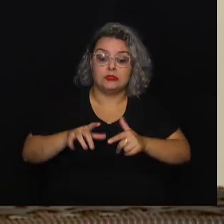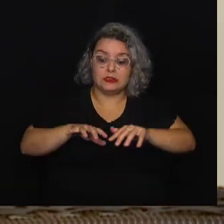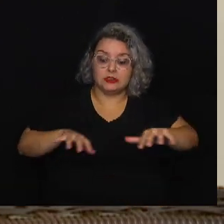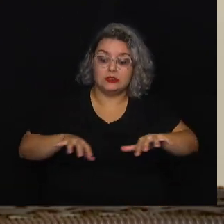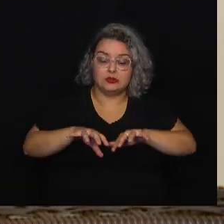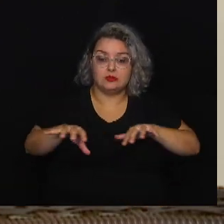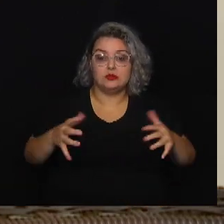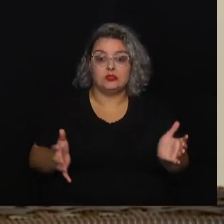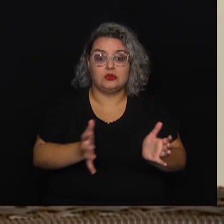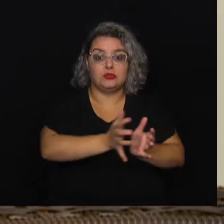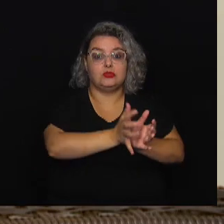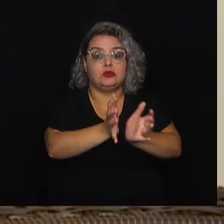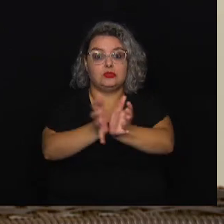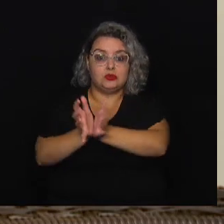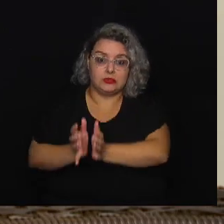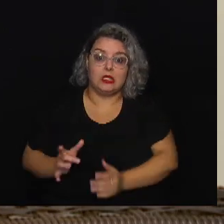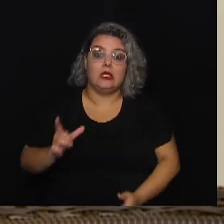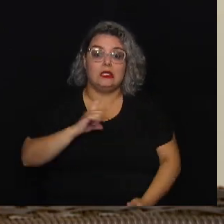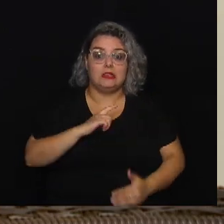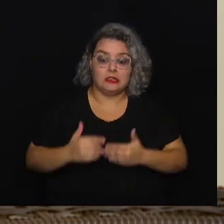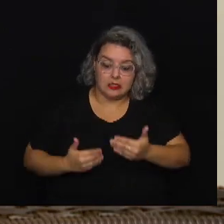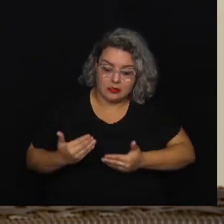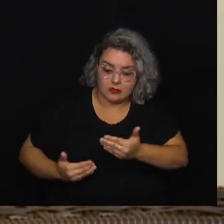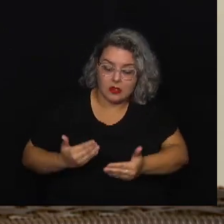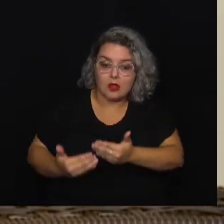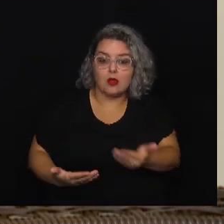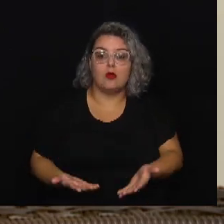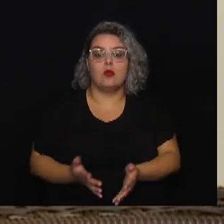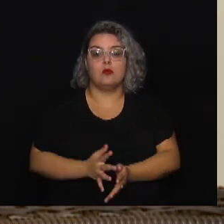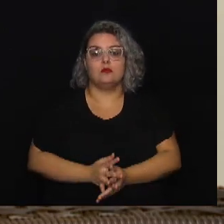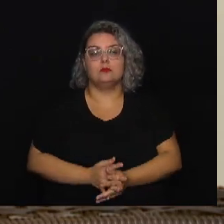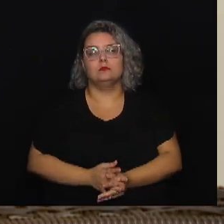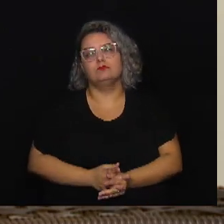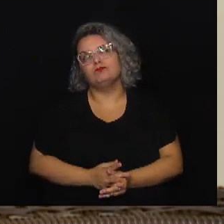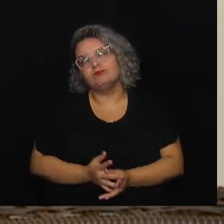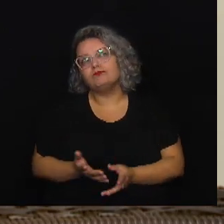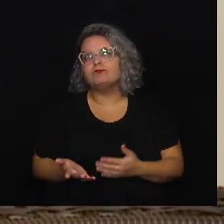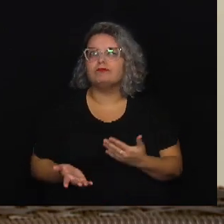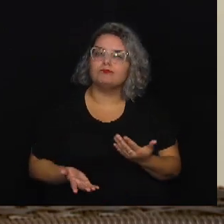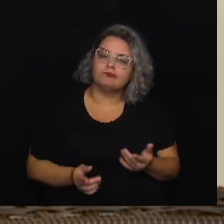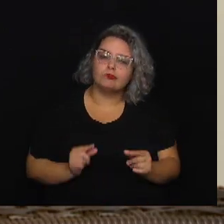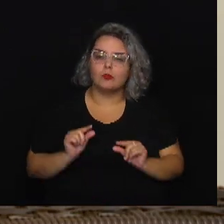grupos. Então, assim, houve um processo um pouco mais